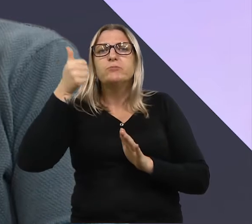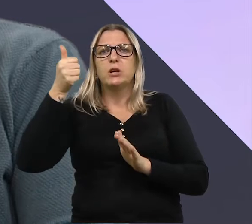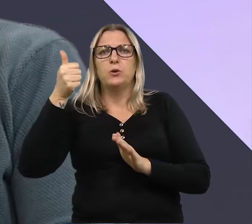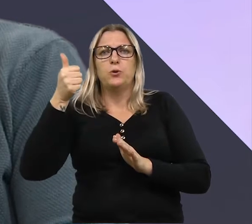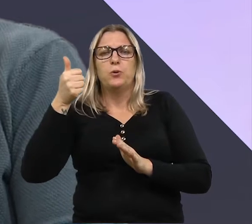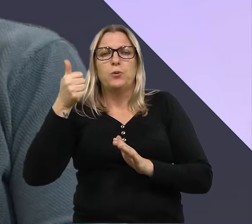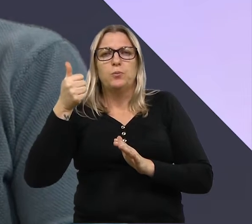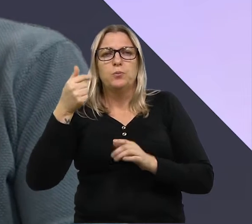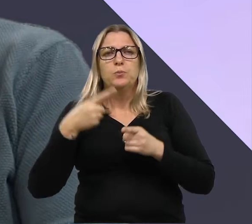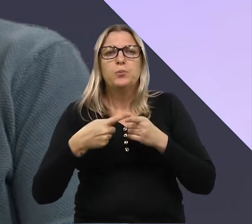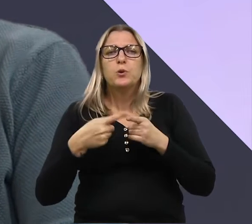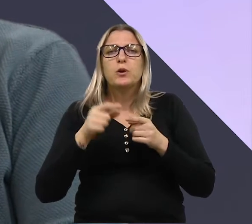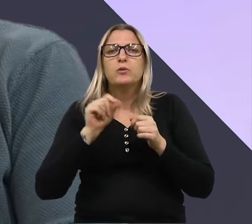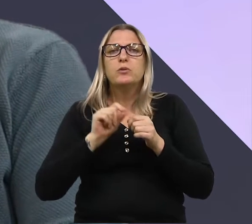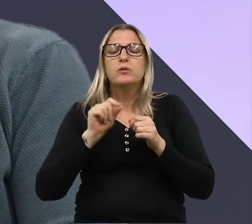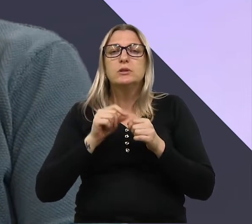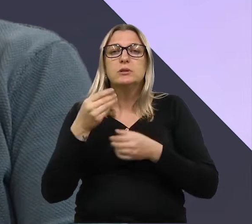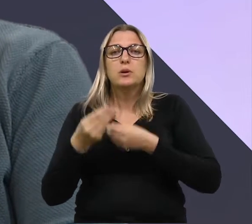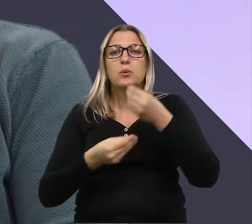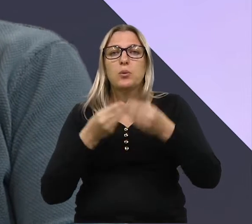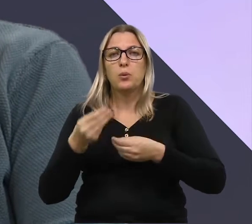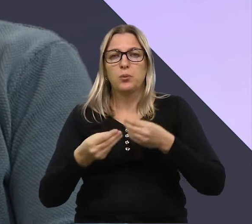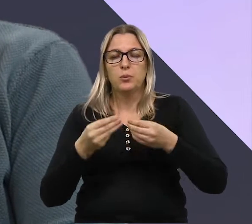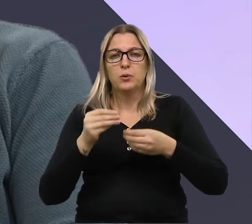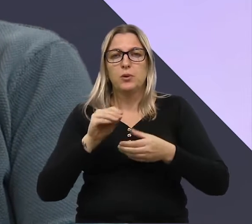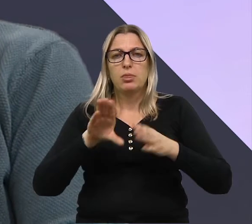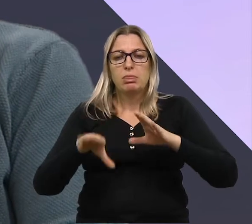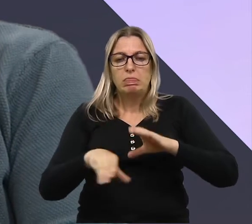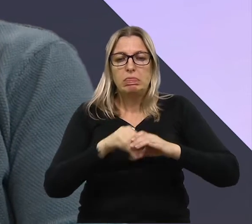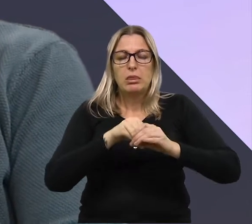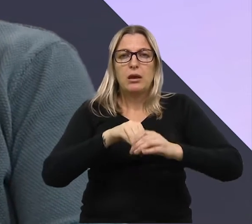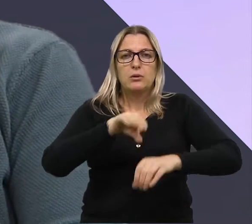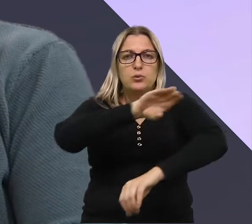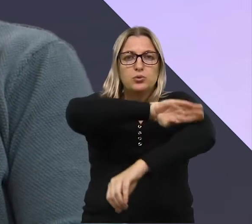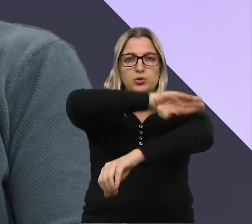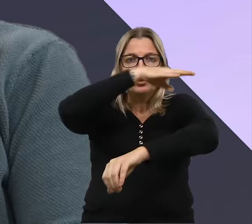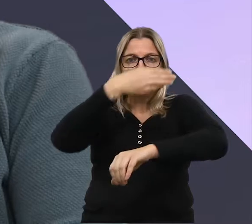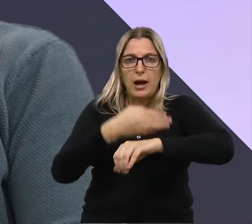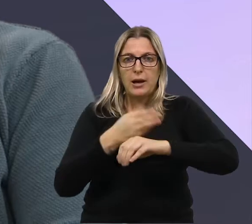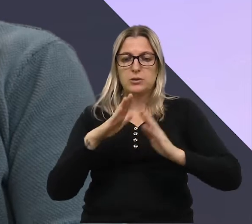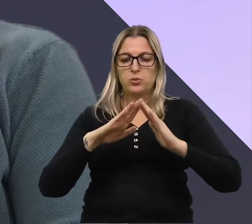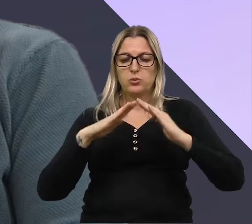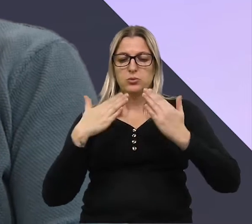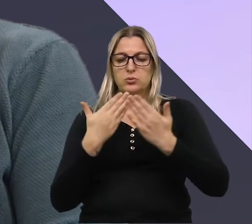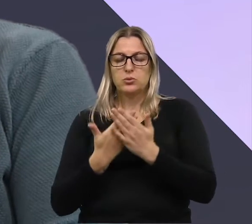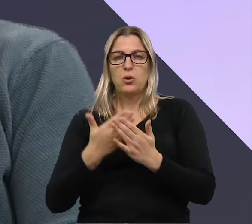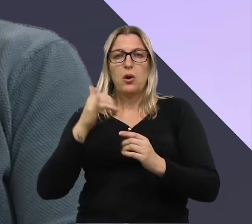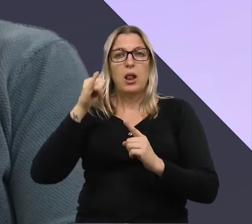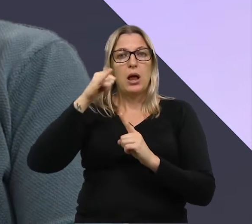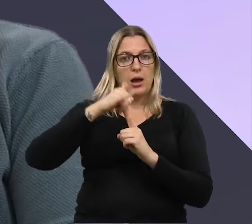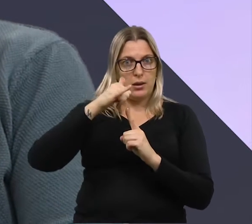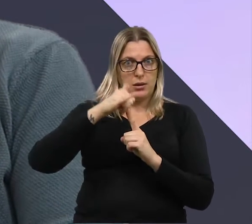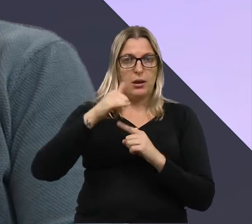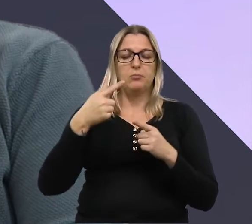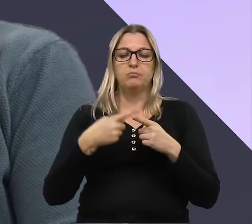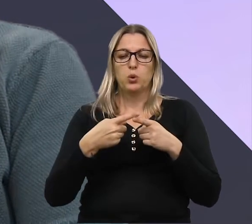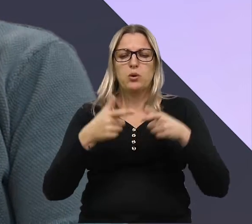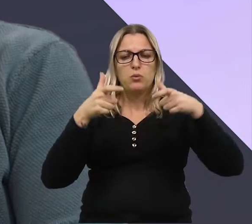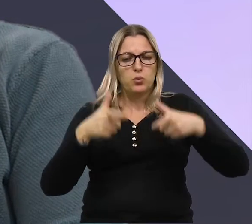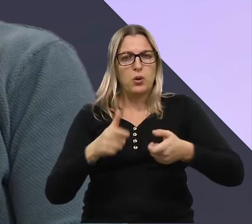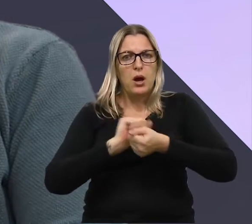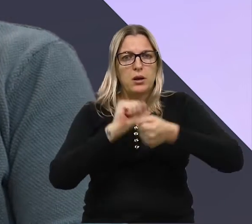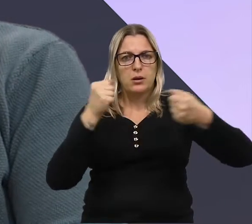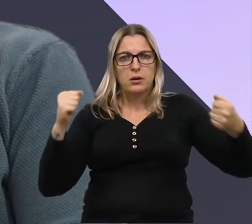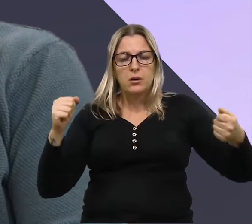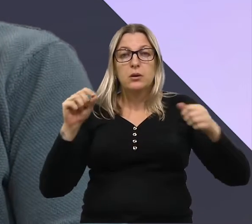iríamos fazer ele e vamos fazer ele lá no Ginásio da escola indique um local amplo e fazendo